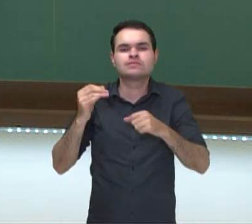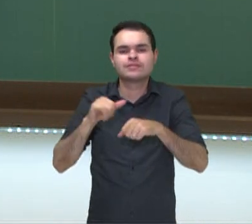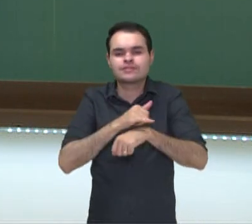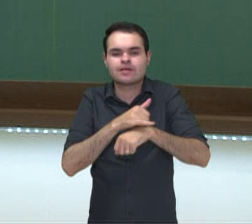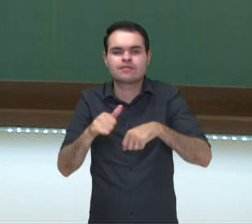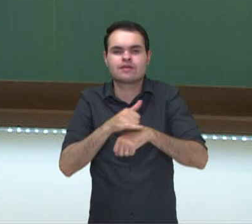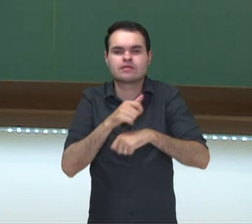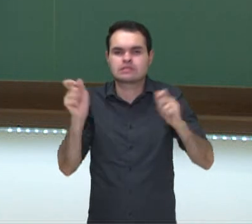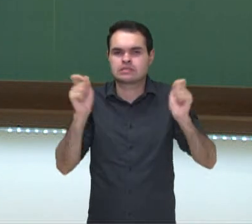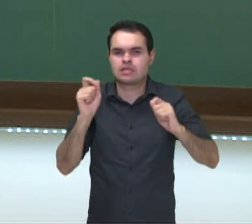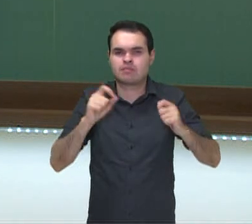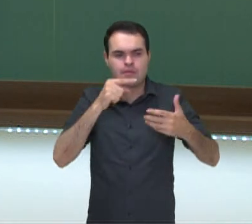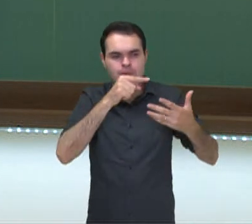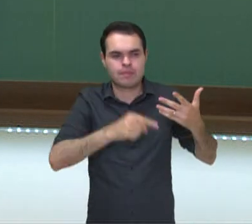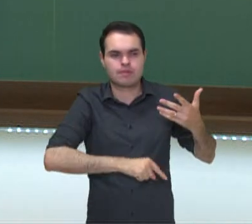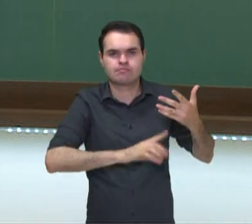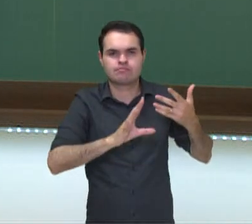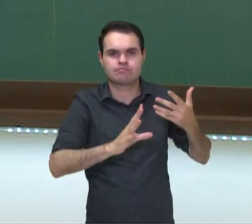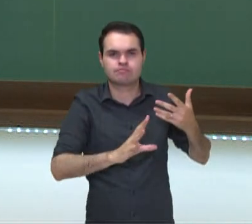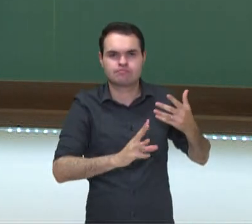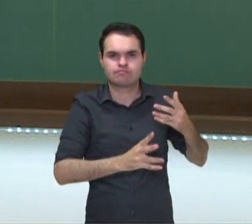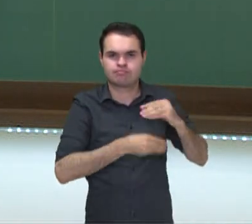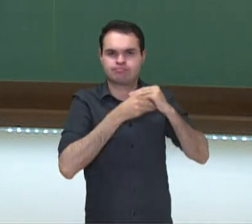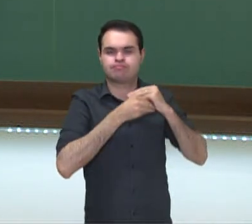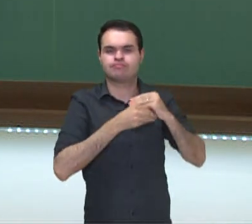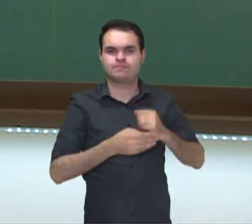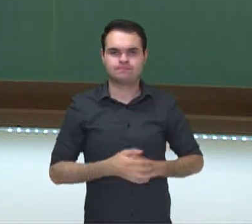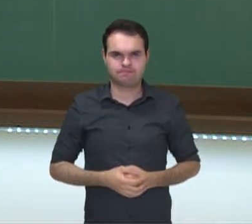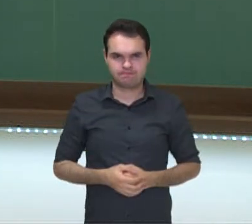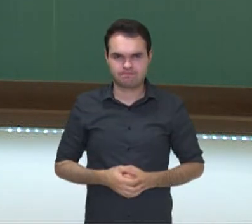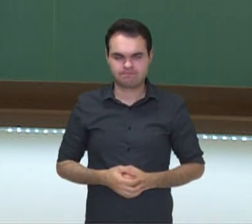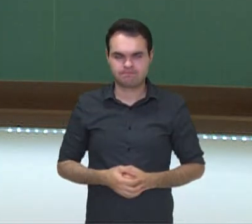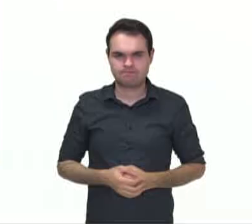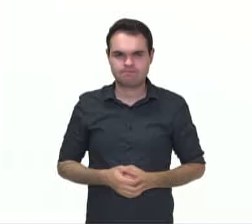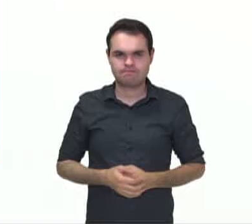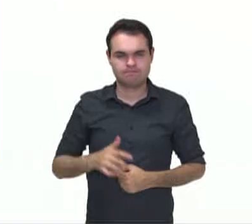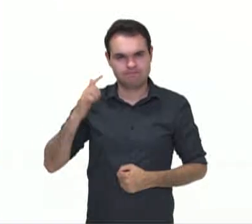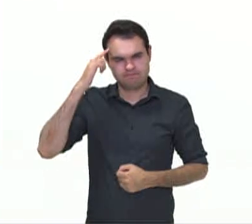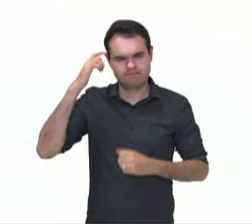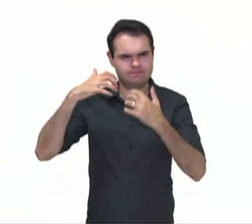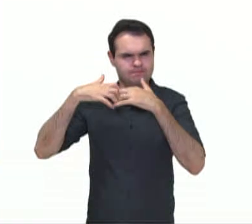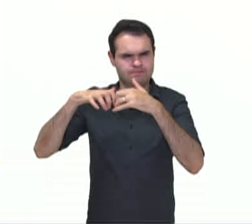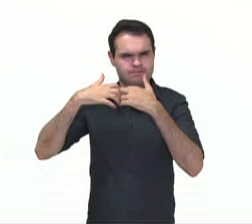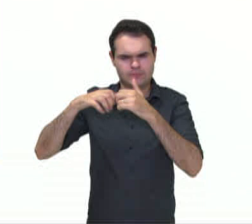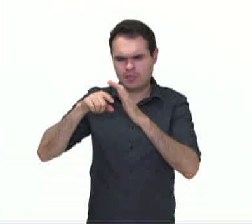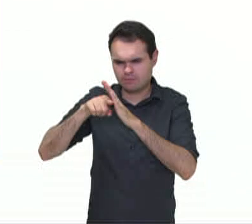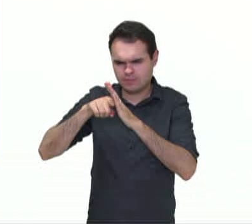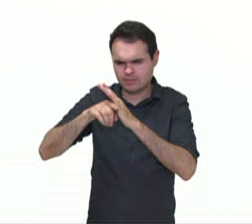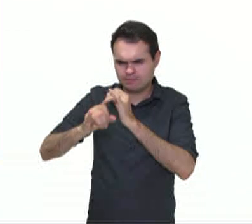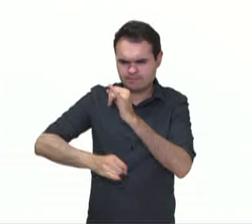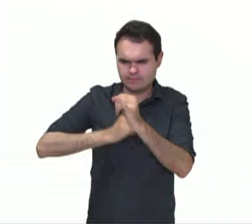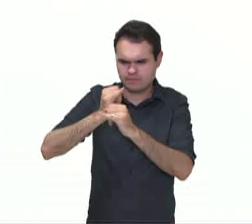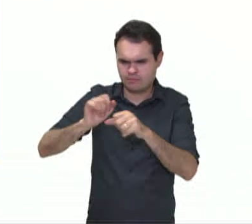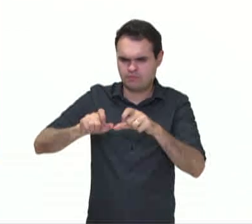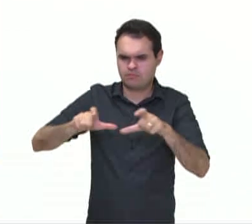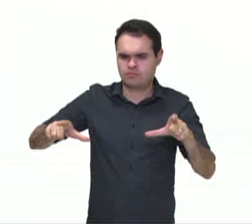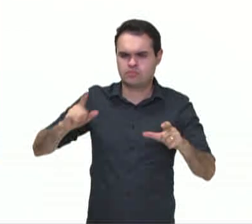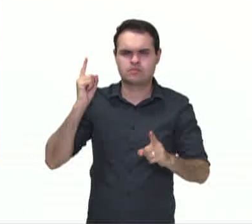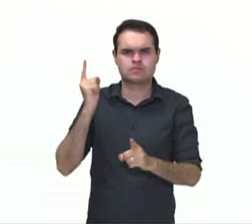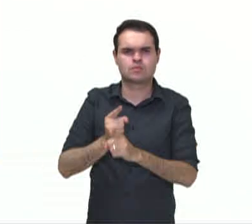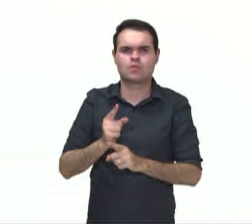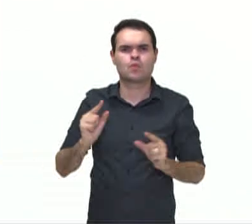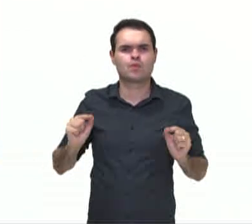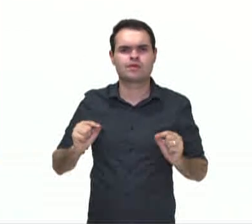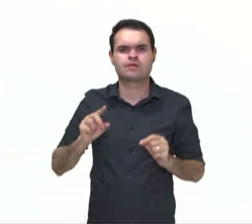utilizar para isso. Vamos começar com uma reflexão. Numa busca rápida na internet, conseguimos identificar